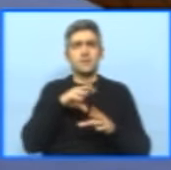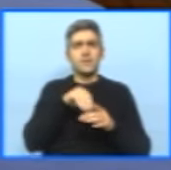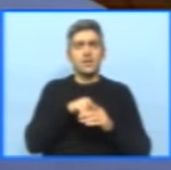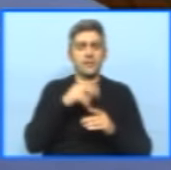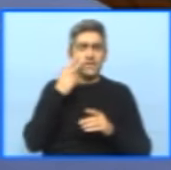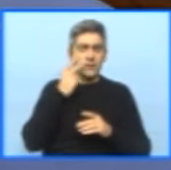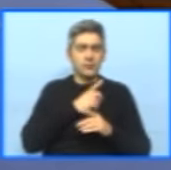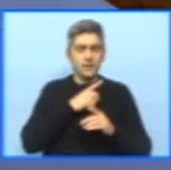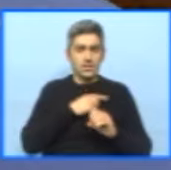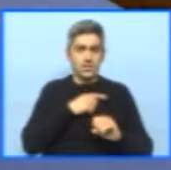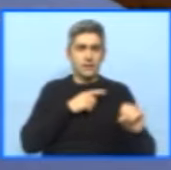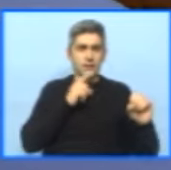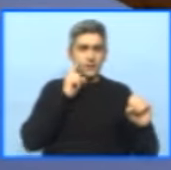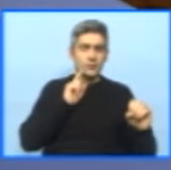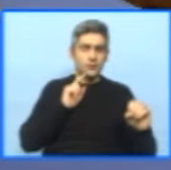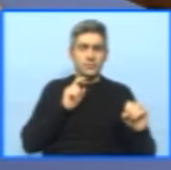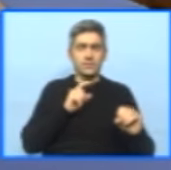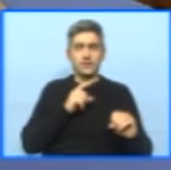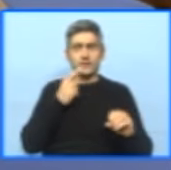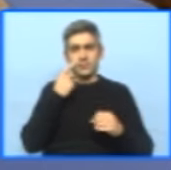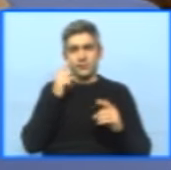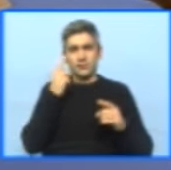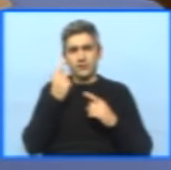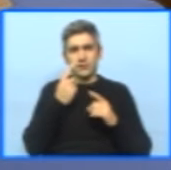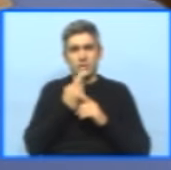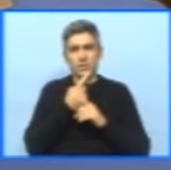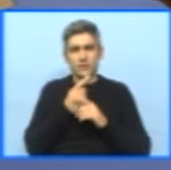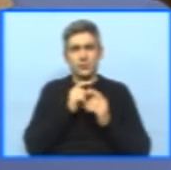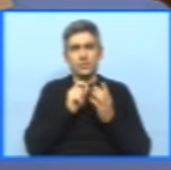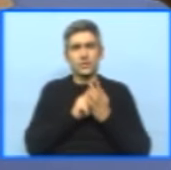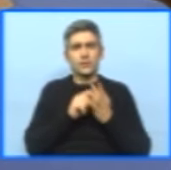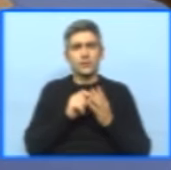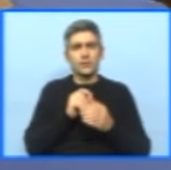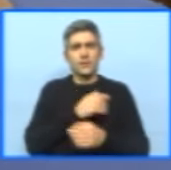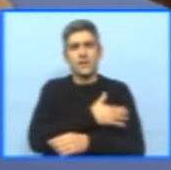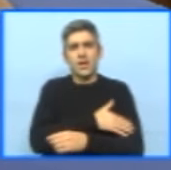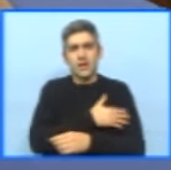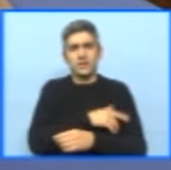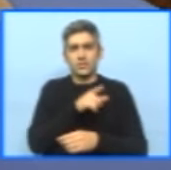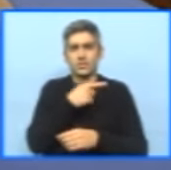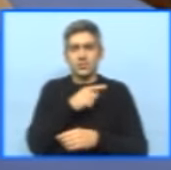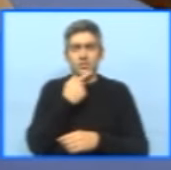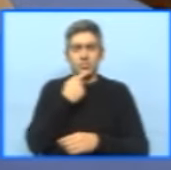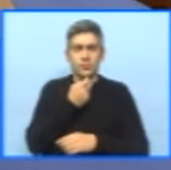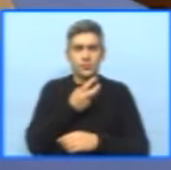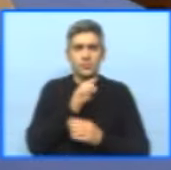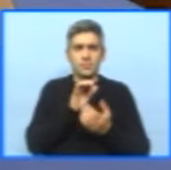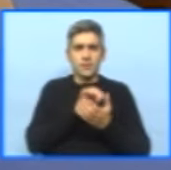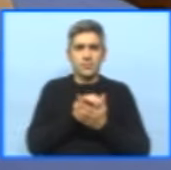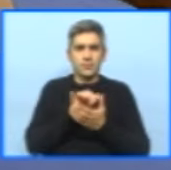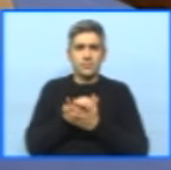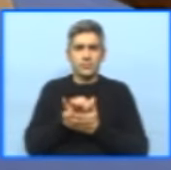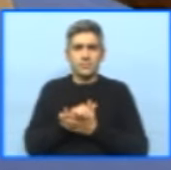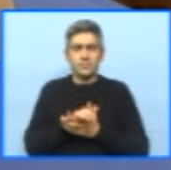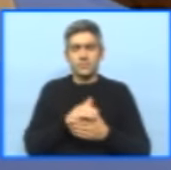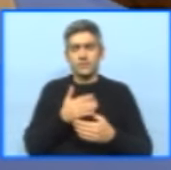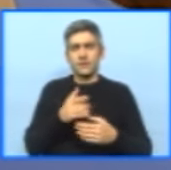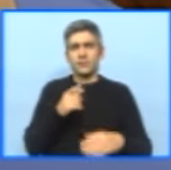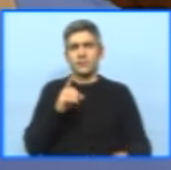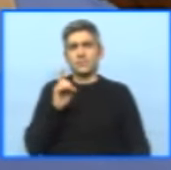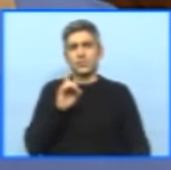revela algumas coisas que poderíamos dizer os pontos fracos. Tu tens muitos maridos, tens 5 maridos e o que tens agora, o 6º, não